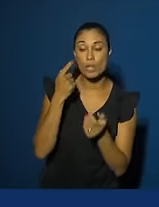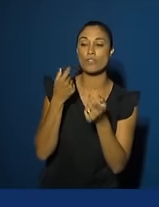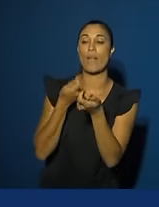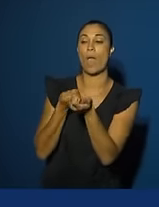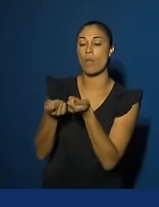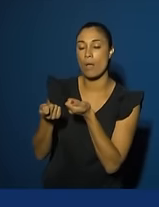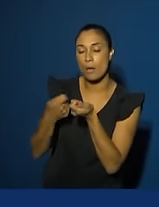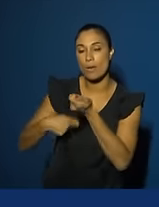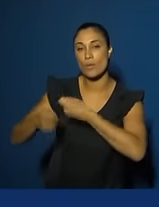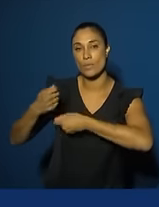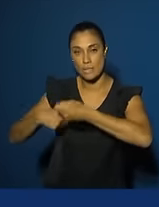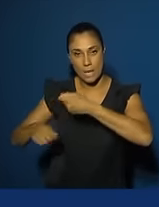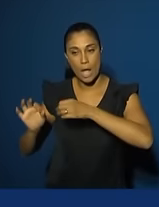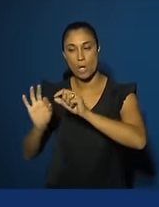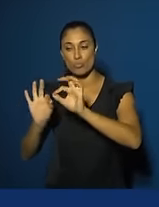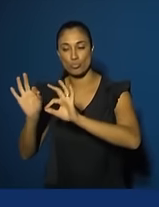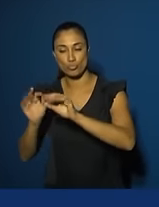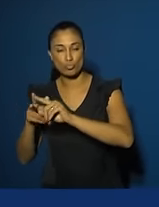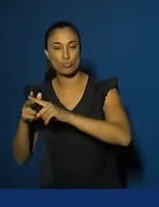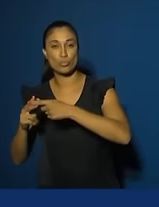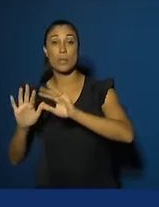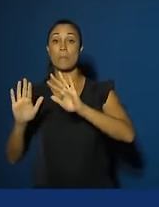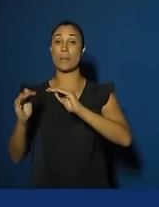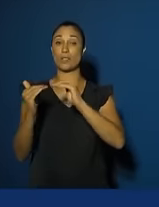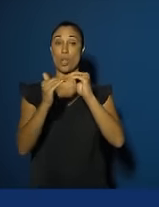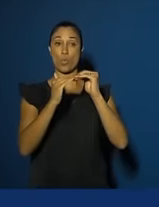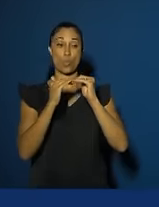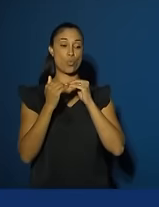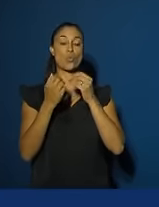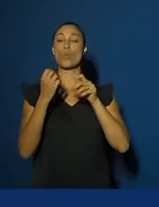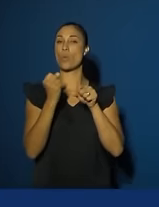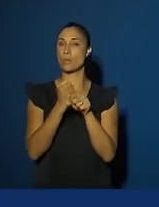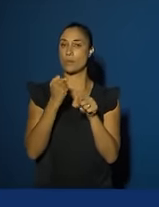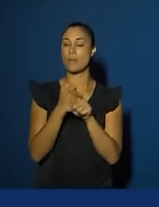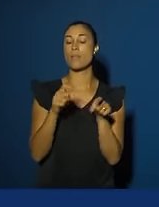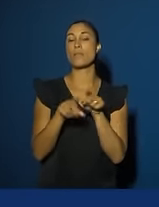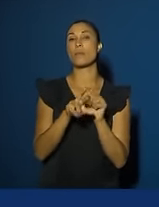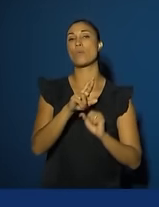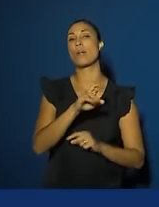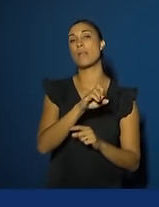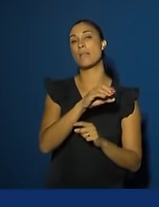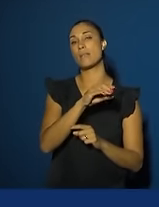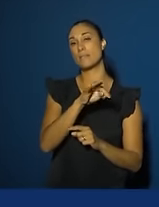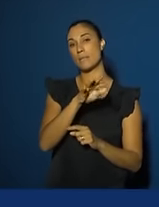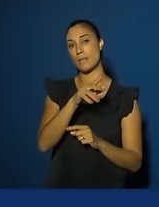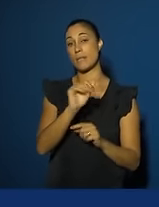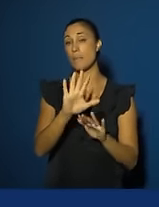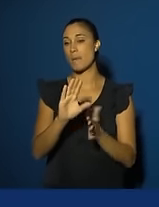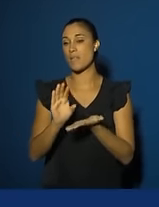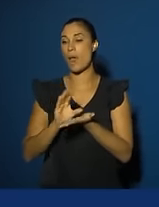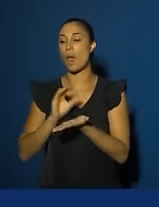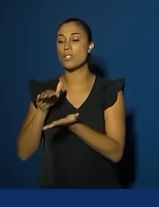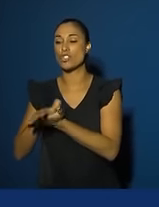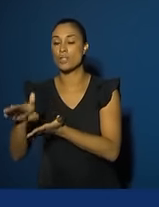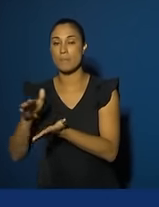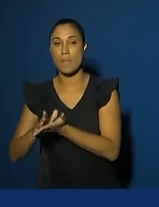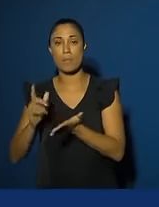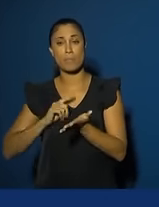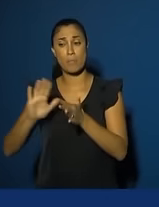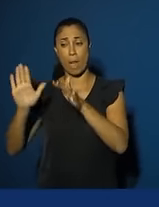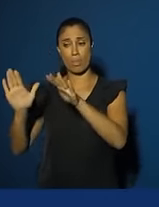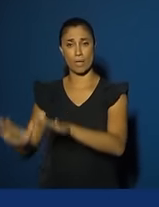renegociar ajustes em algumas carreiras mas de acordo com o orçamento de acordo com a receita mas a despesa com pessoal no ano passado se